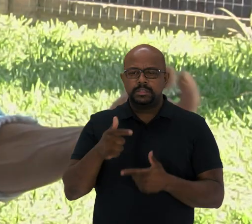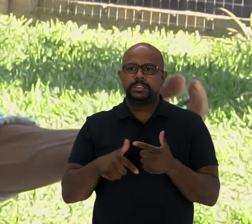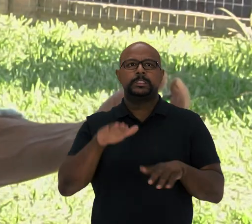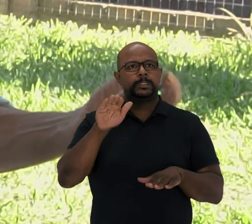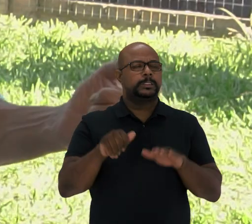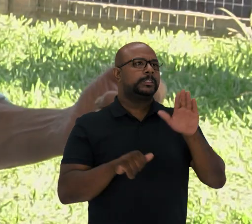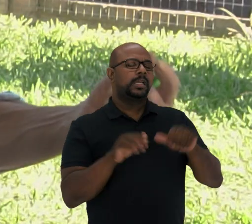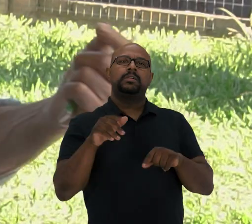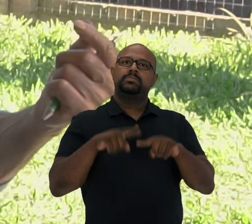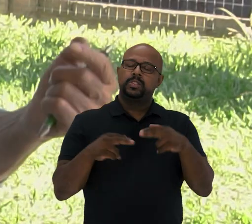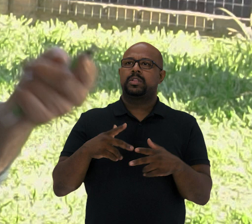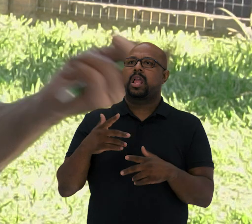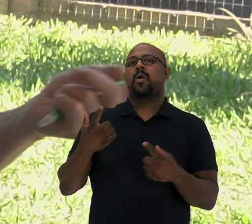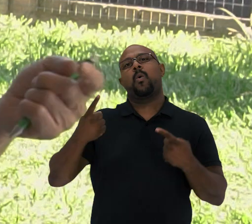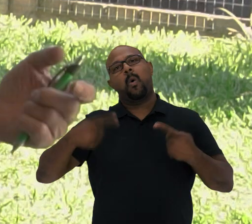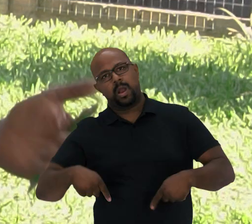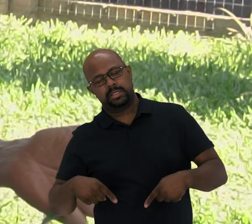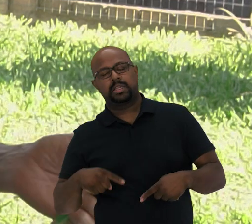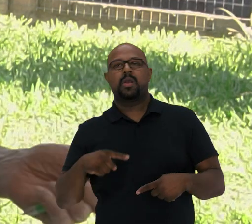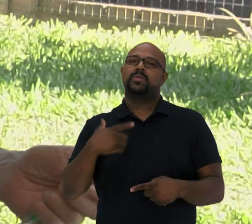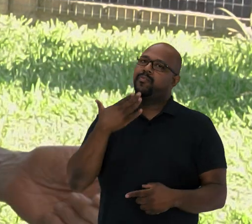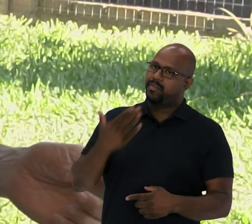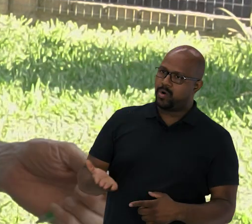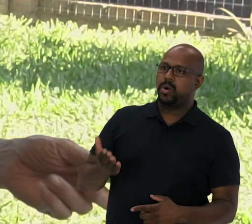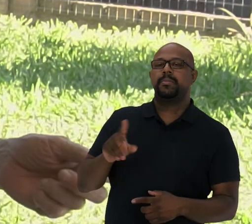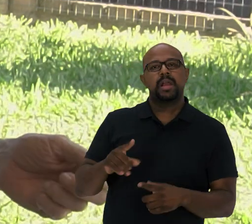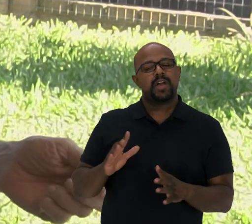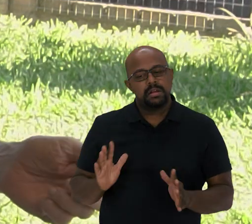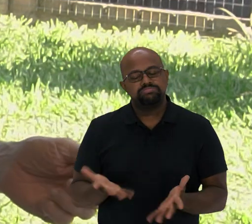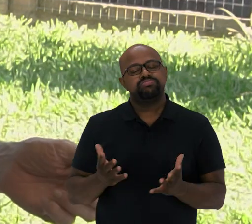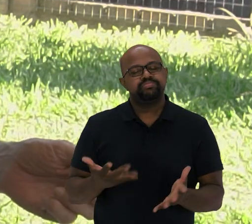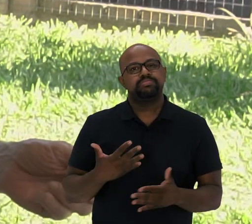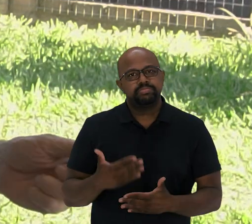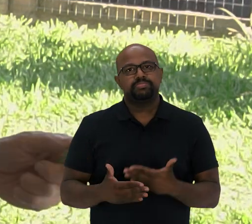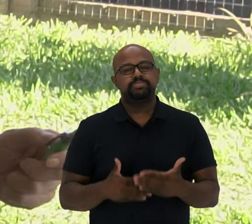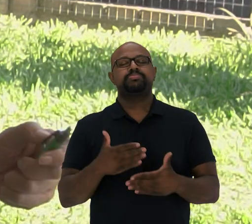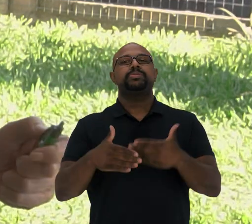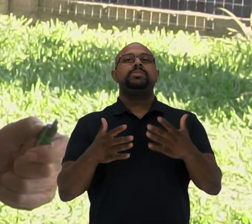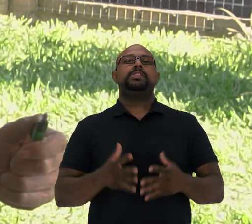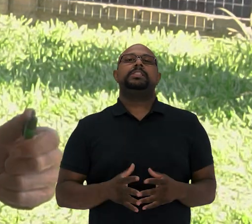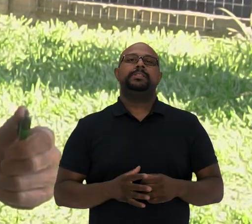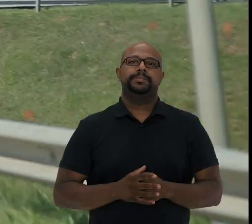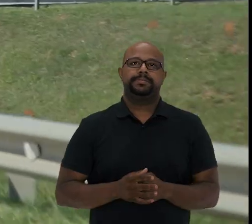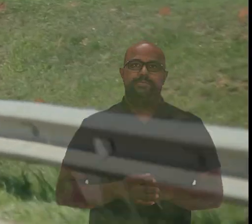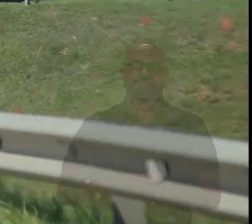juntando gente, né? Uns contra, outros a favor, mas vai tocando, né?